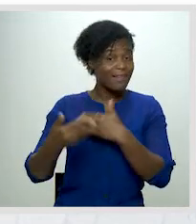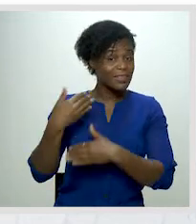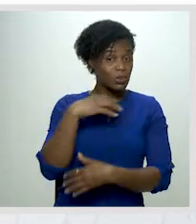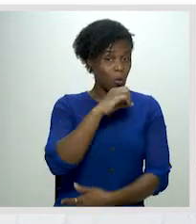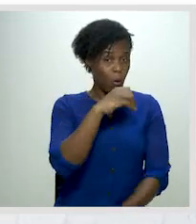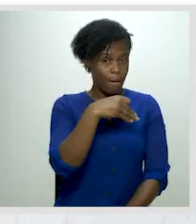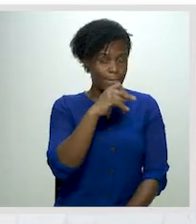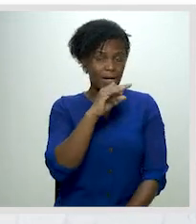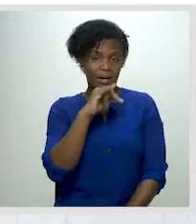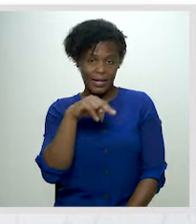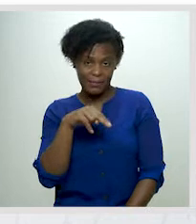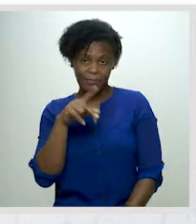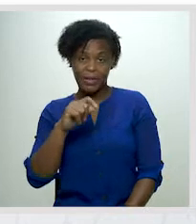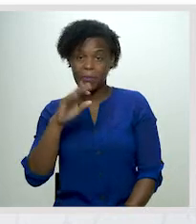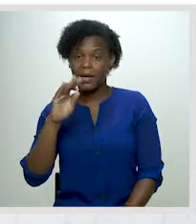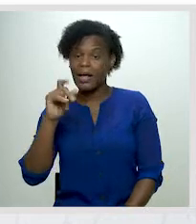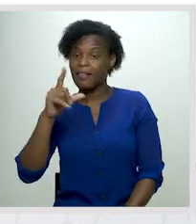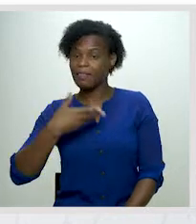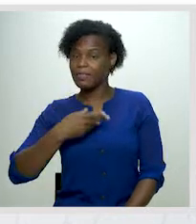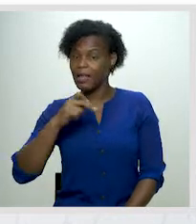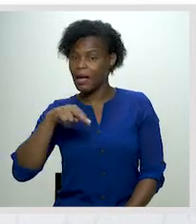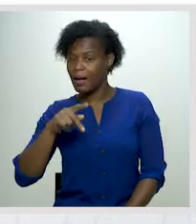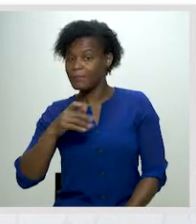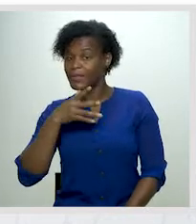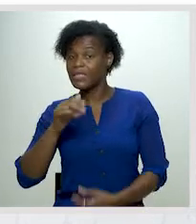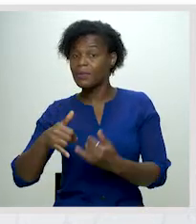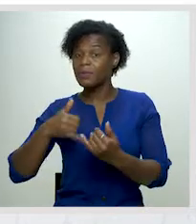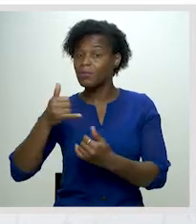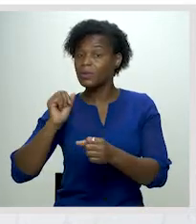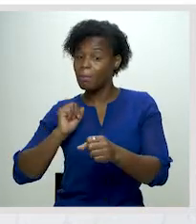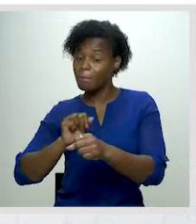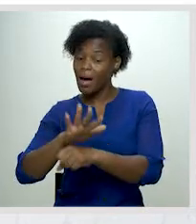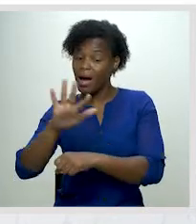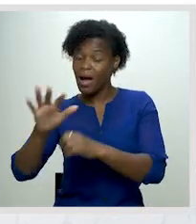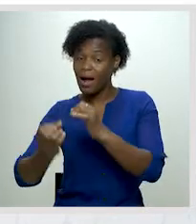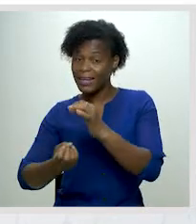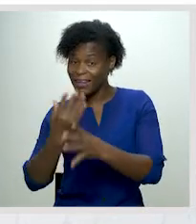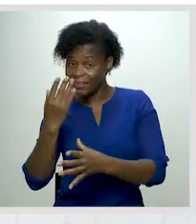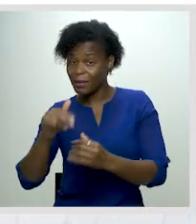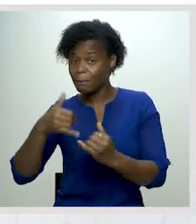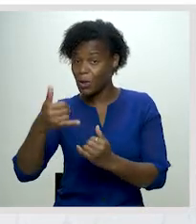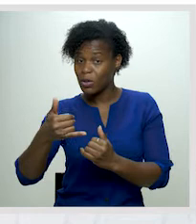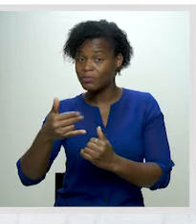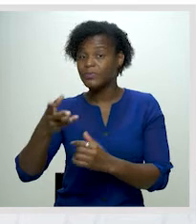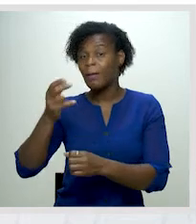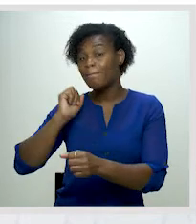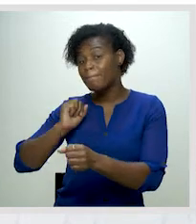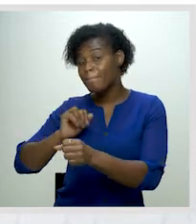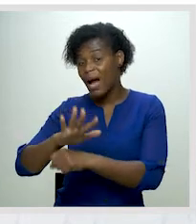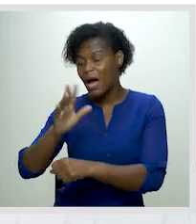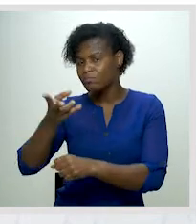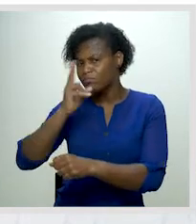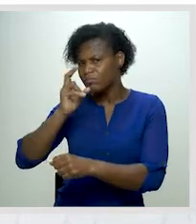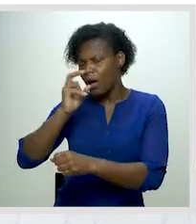teriam explicado que depois da formação dos oceanos, né, os oceanos